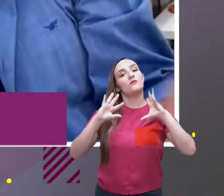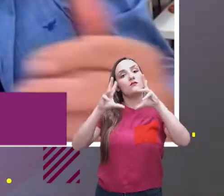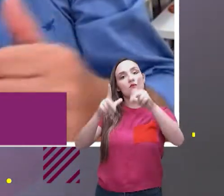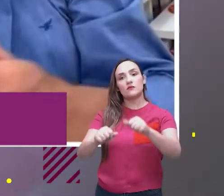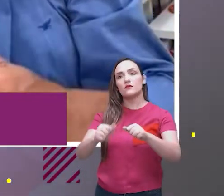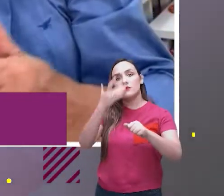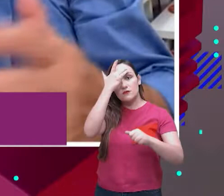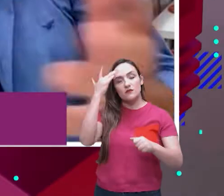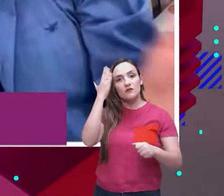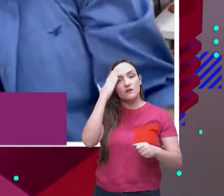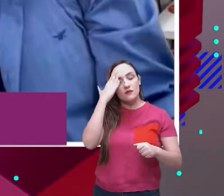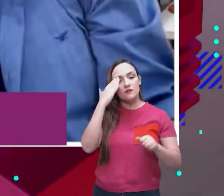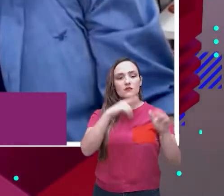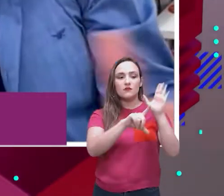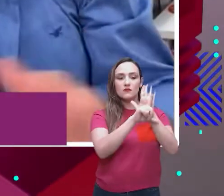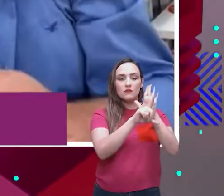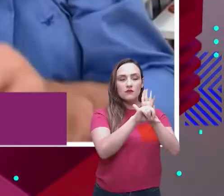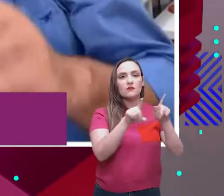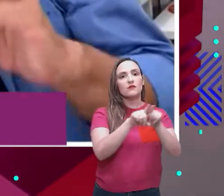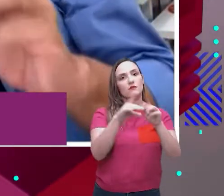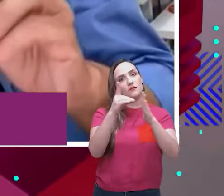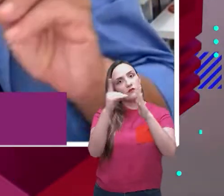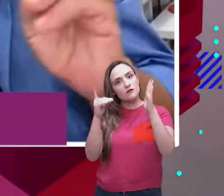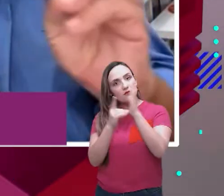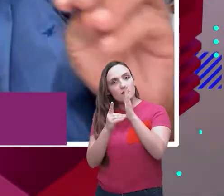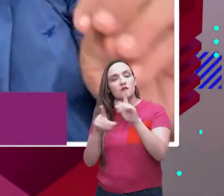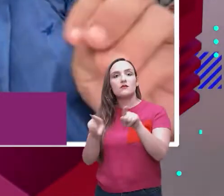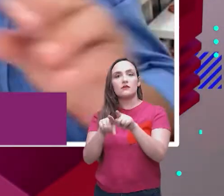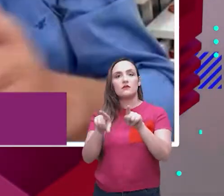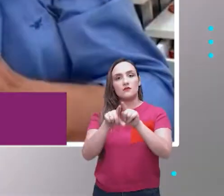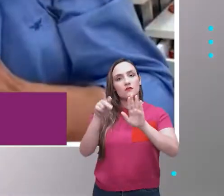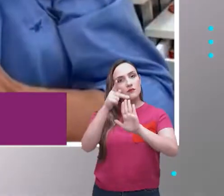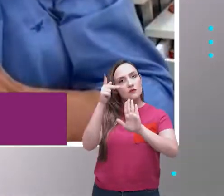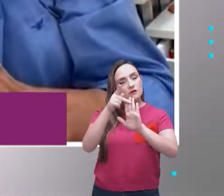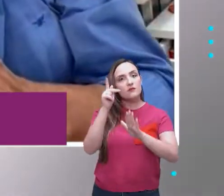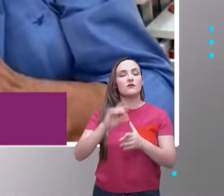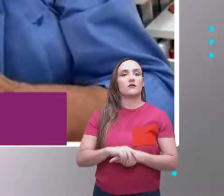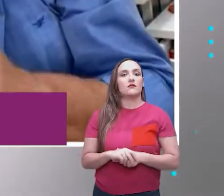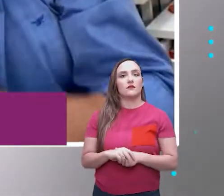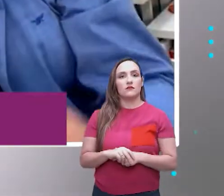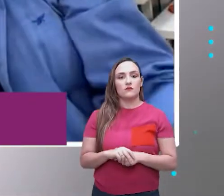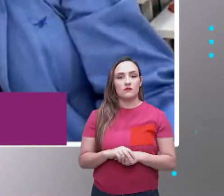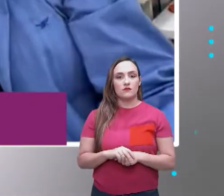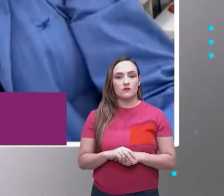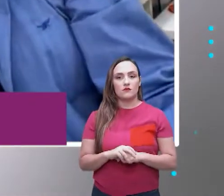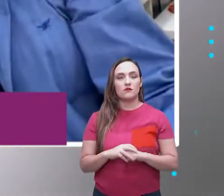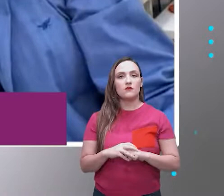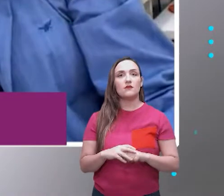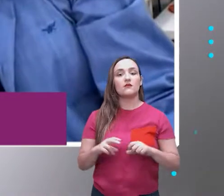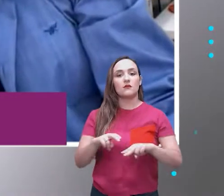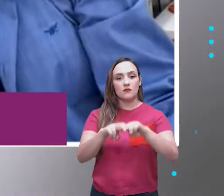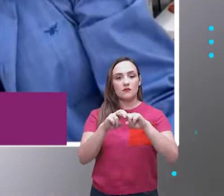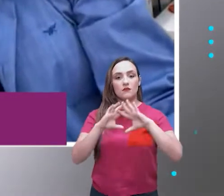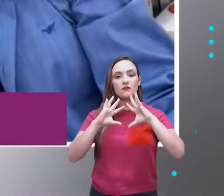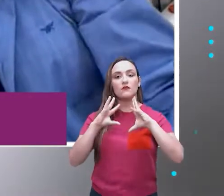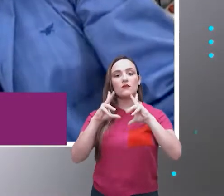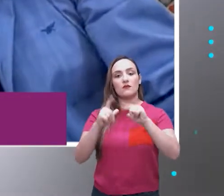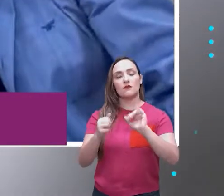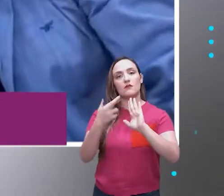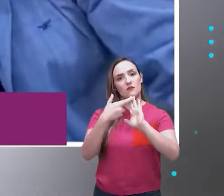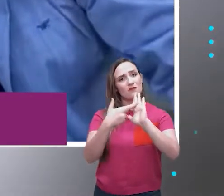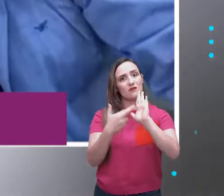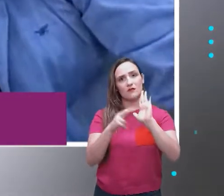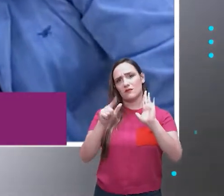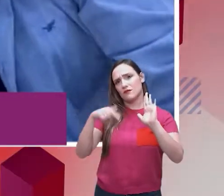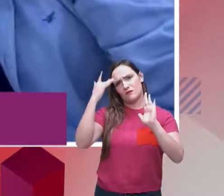tanto a lei quanto o decreto e quanto a portaria, tem todos os detalhes a respeito de todo o procedimento. Então, é muito fácil para